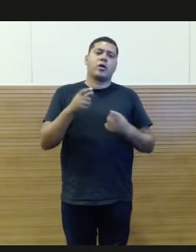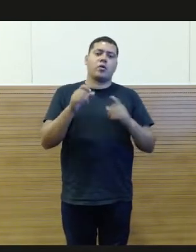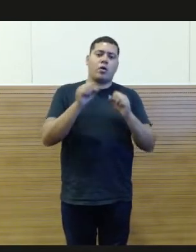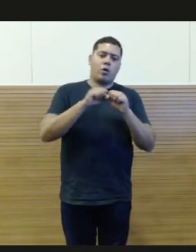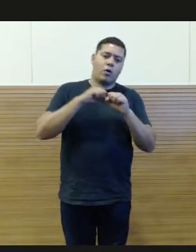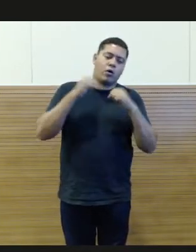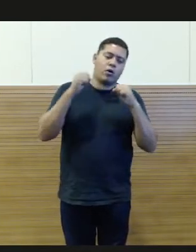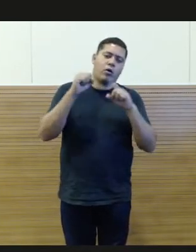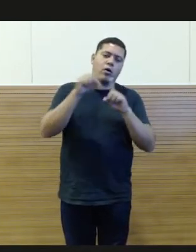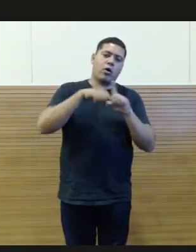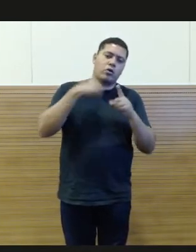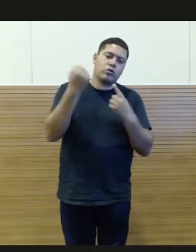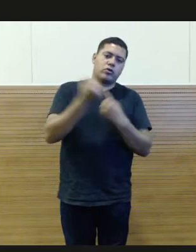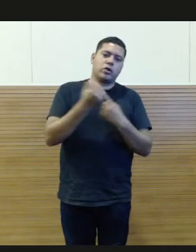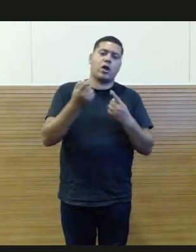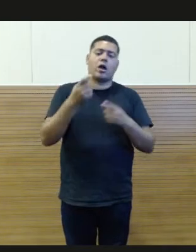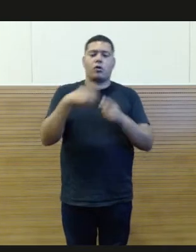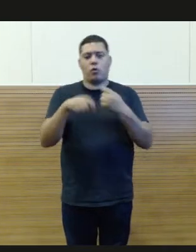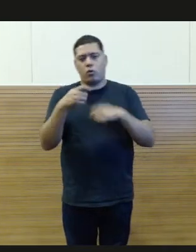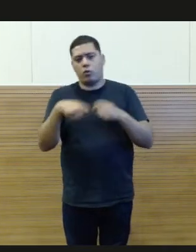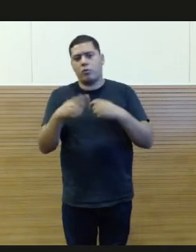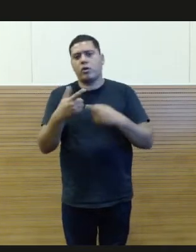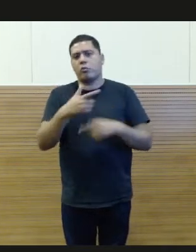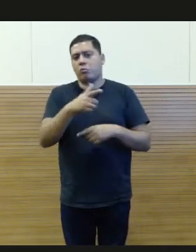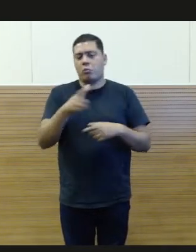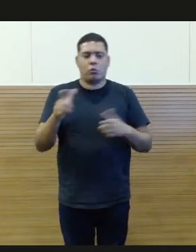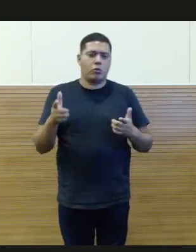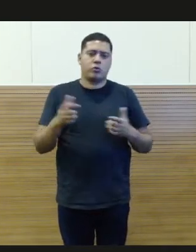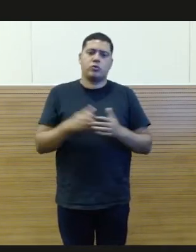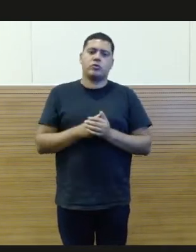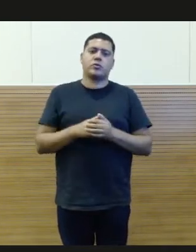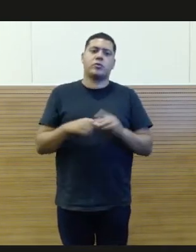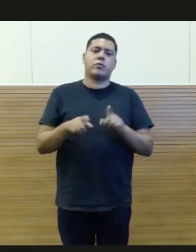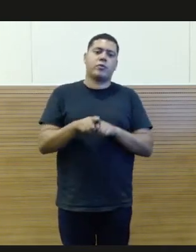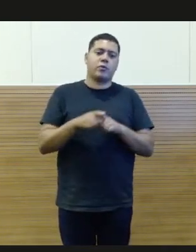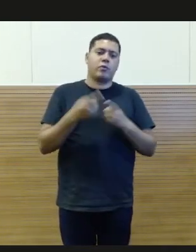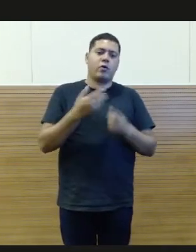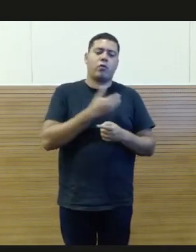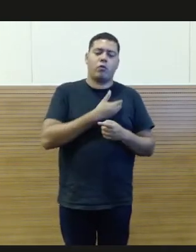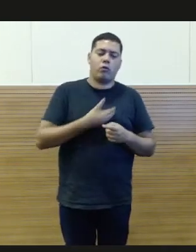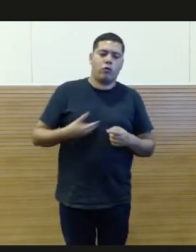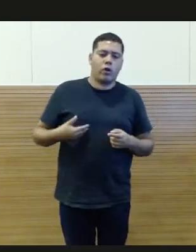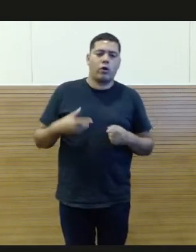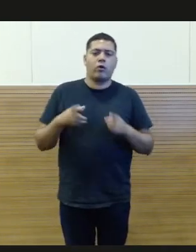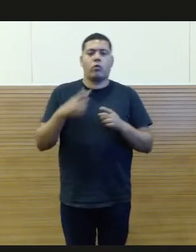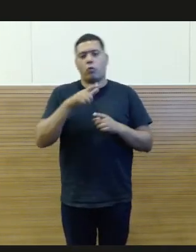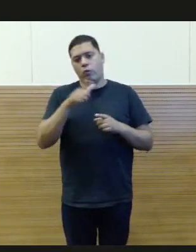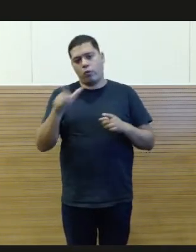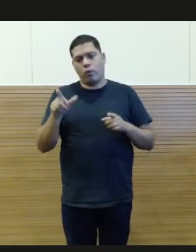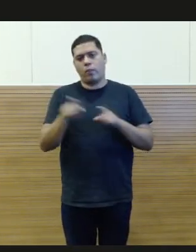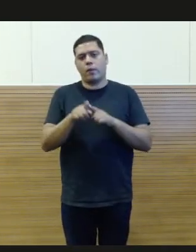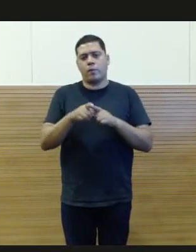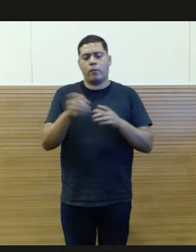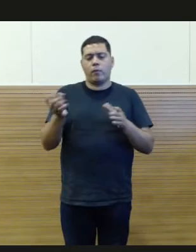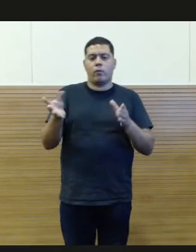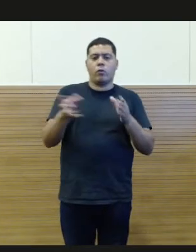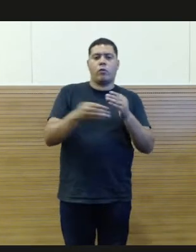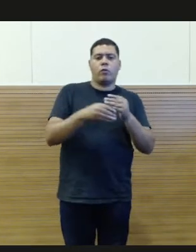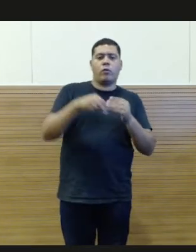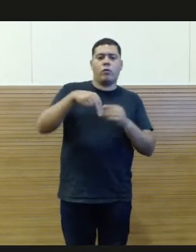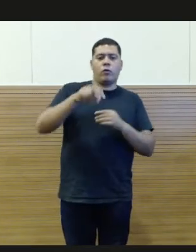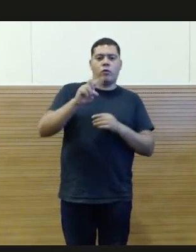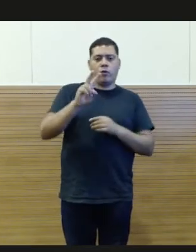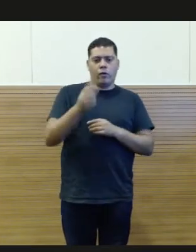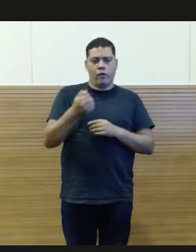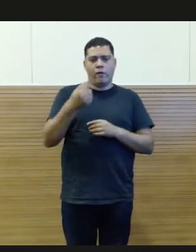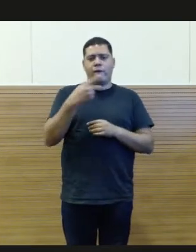sociedade, economia, ambiente e outras coisas. Outros governos também incorporaram o Nova nos seus guias